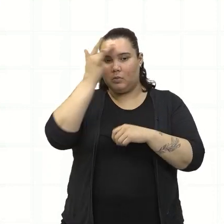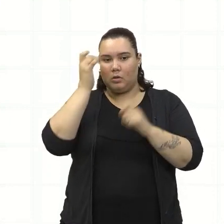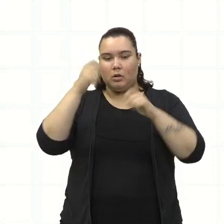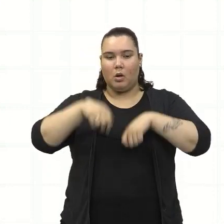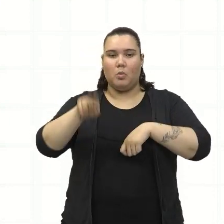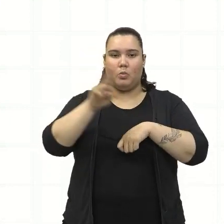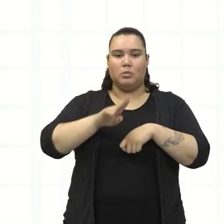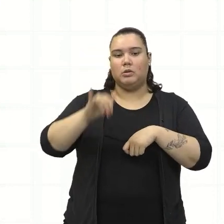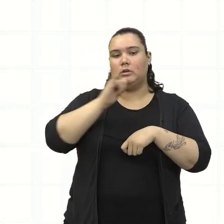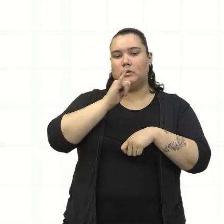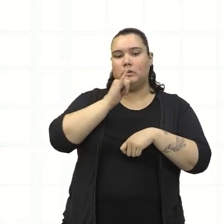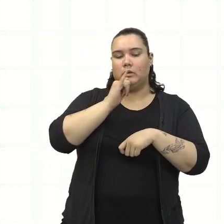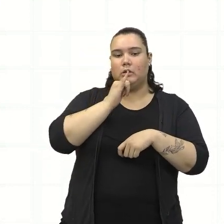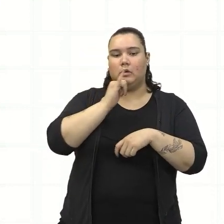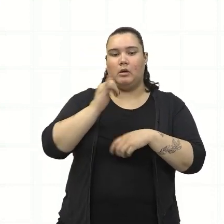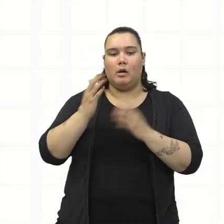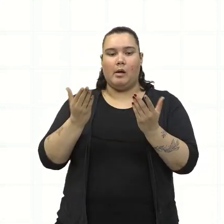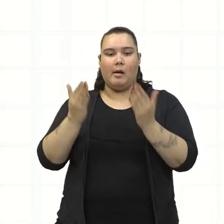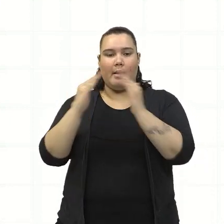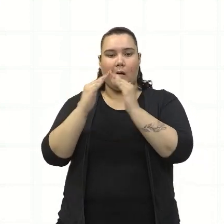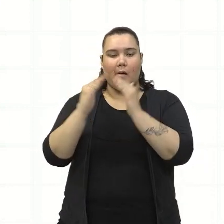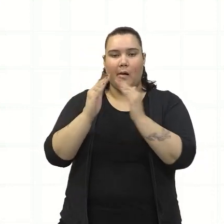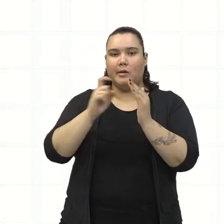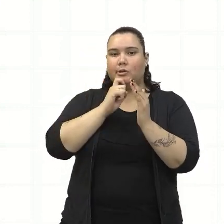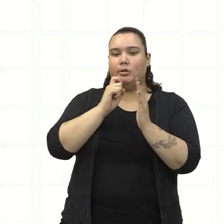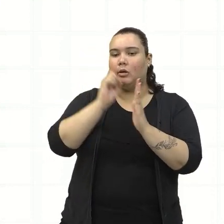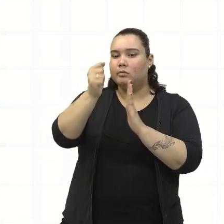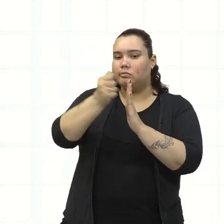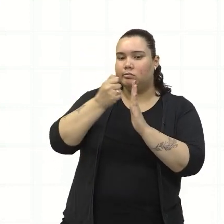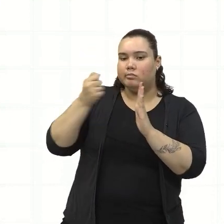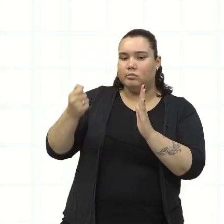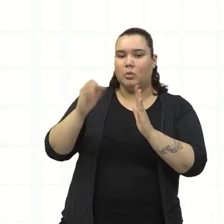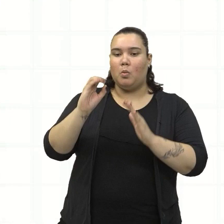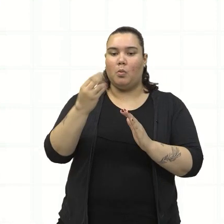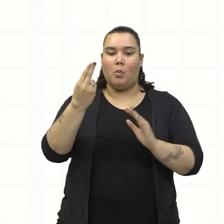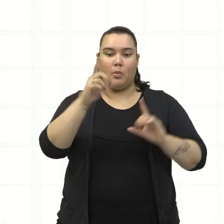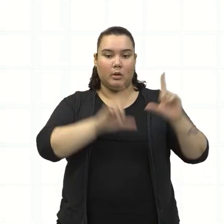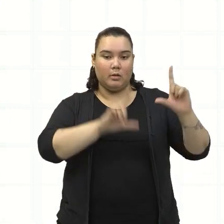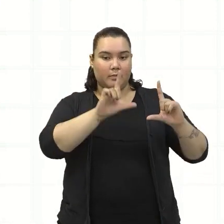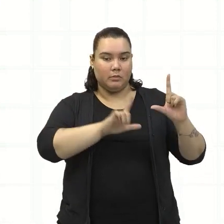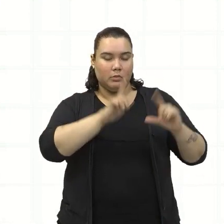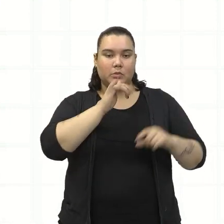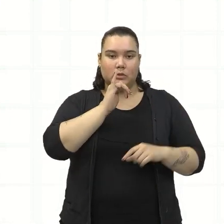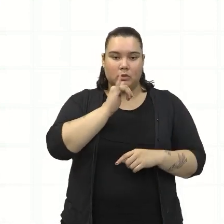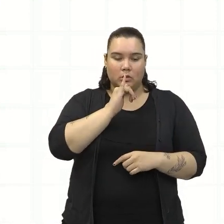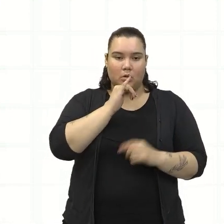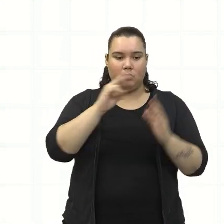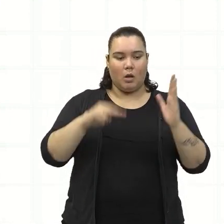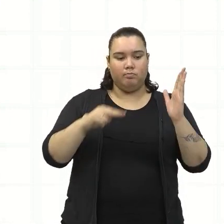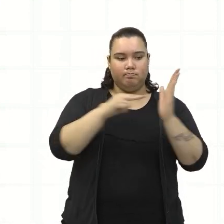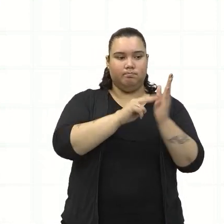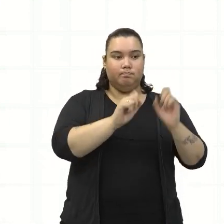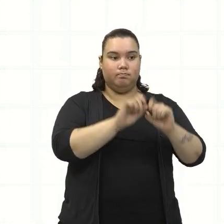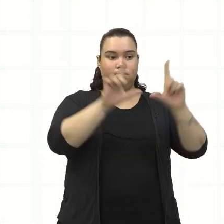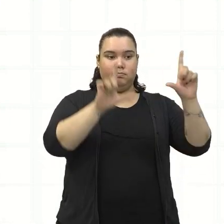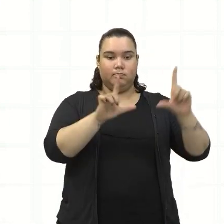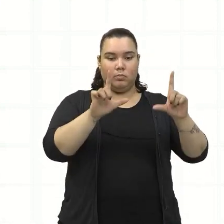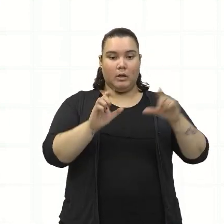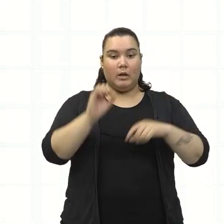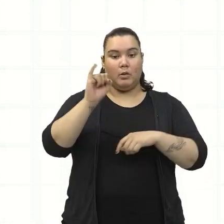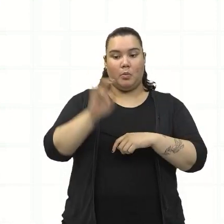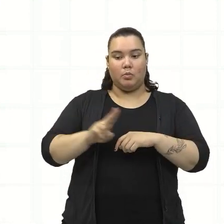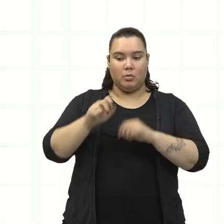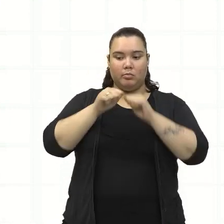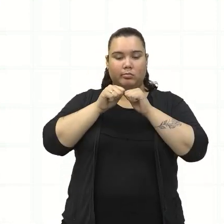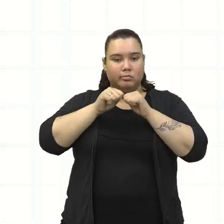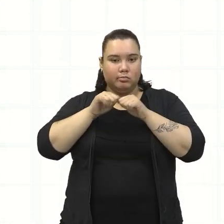seus equipamentos eletrônicos, aí como as geladeiras, os televisores, por exemplo, e uma parte dela que não for utilizada também vai